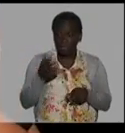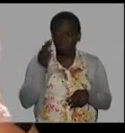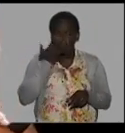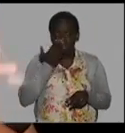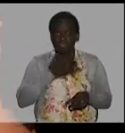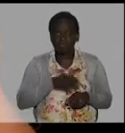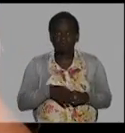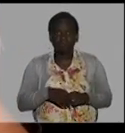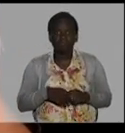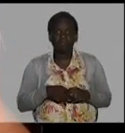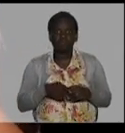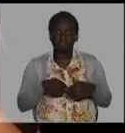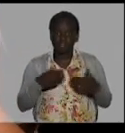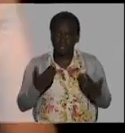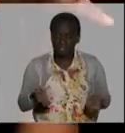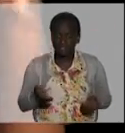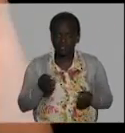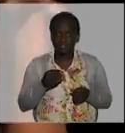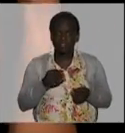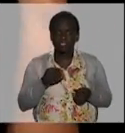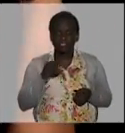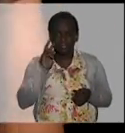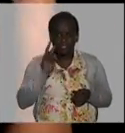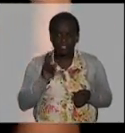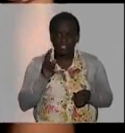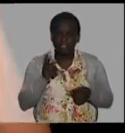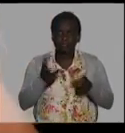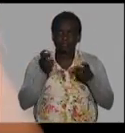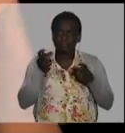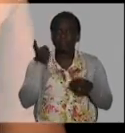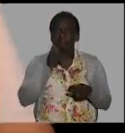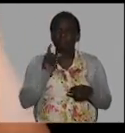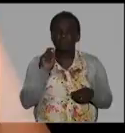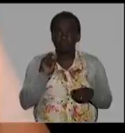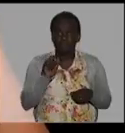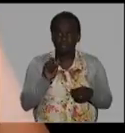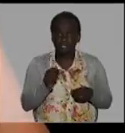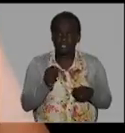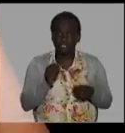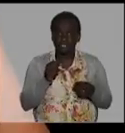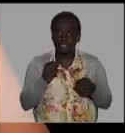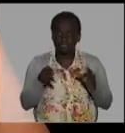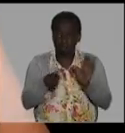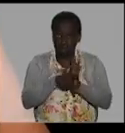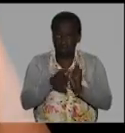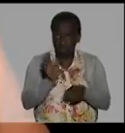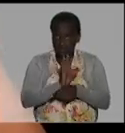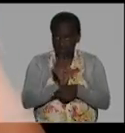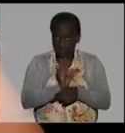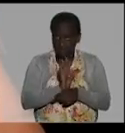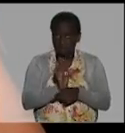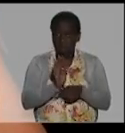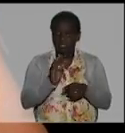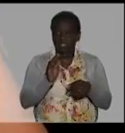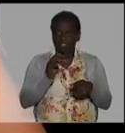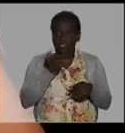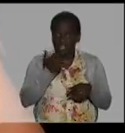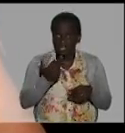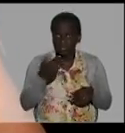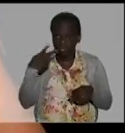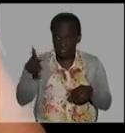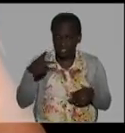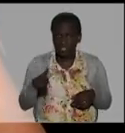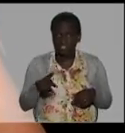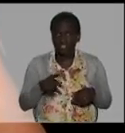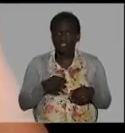dele, ele nunca enxerga. Então, aí eu consegui, através da linguagem, né, do